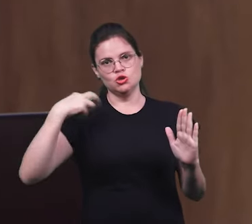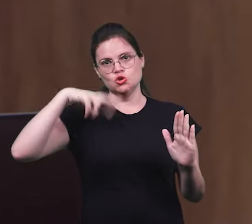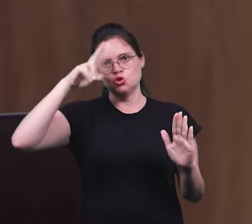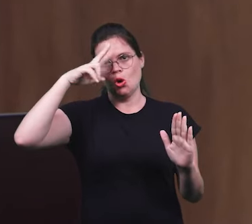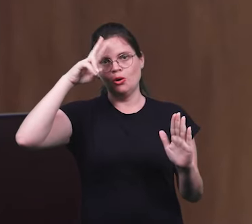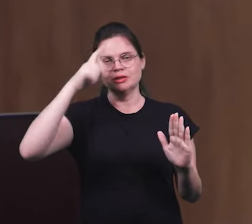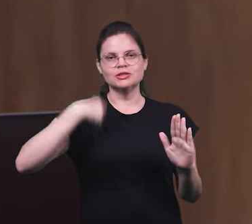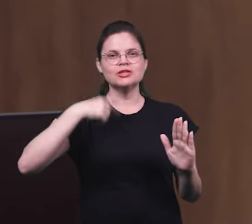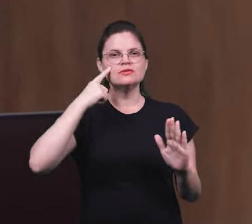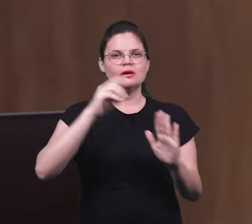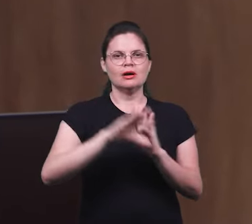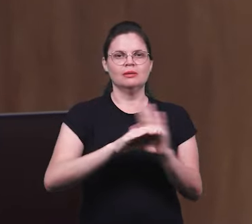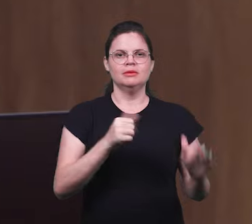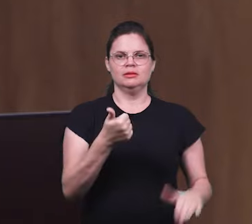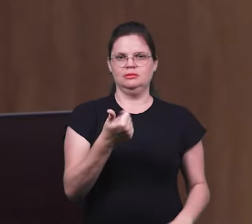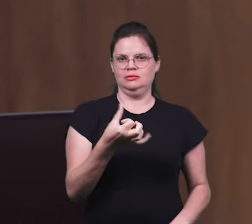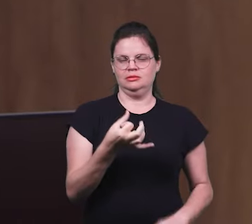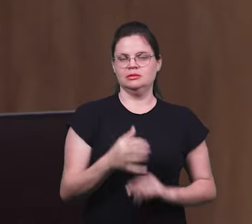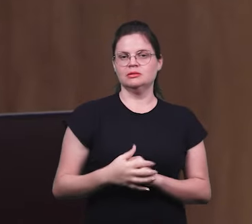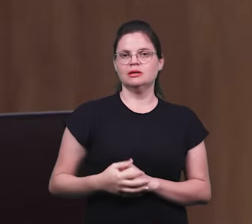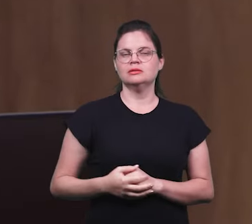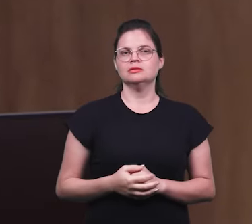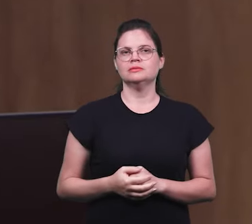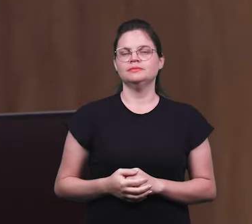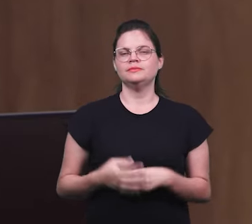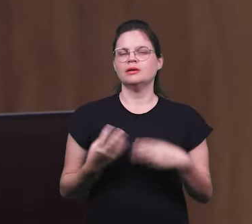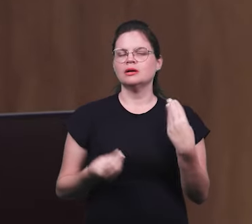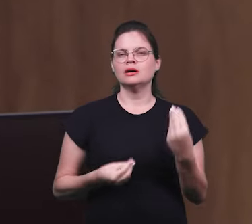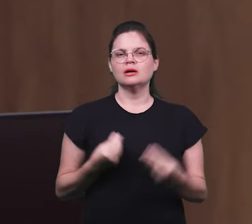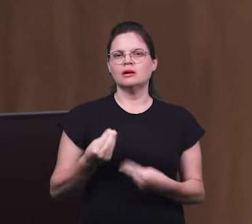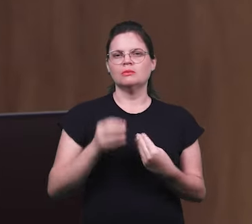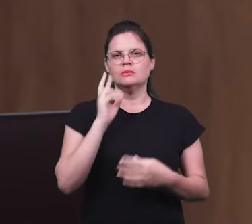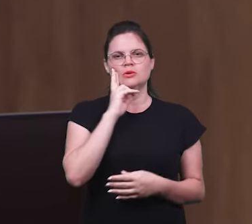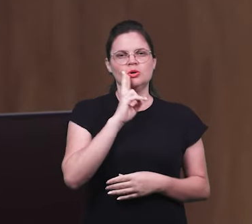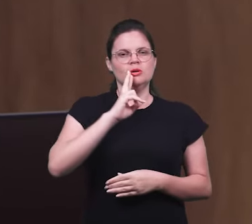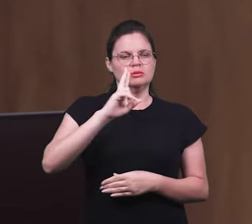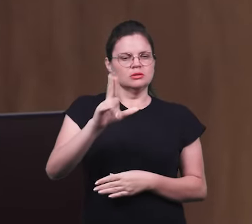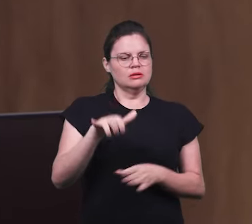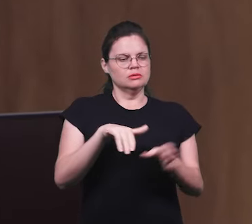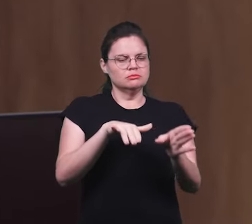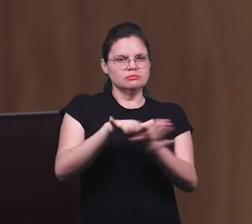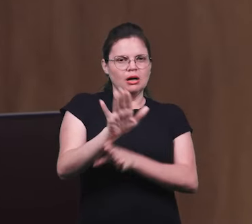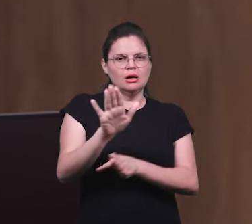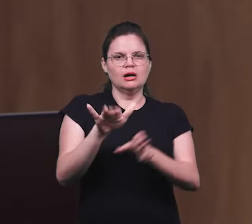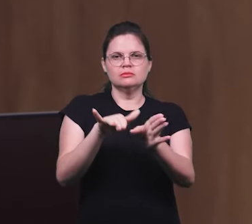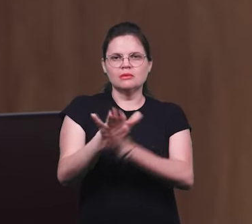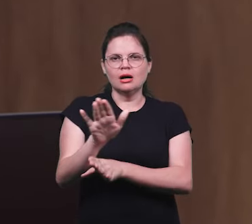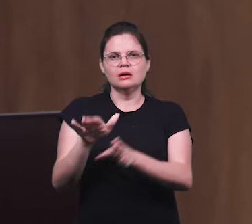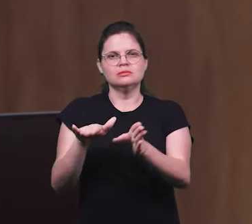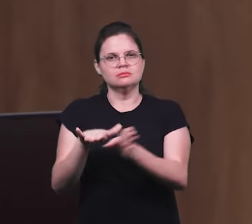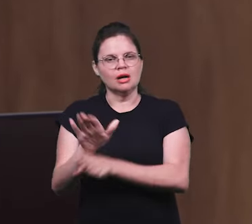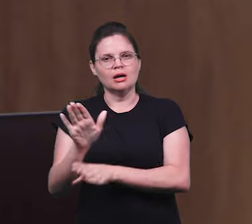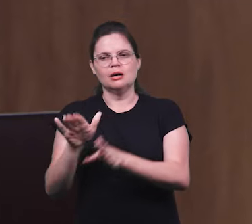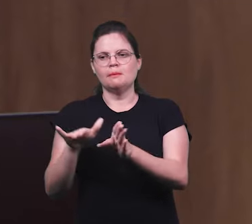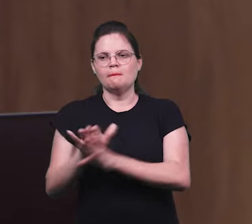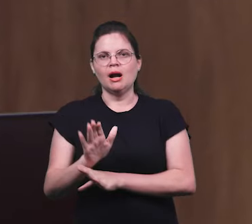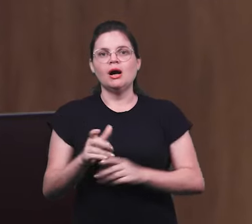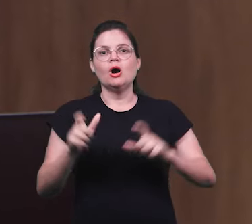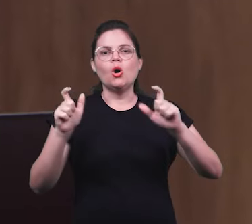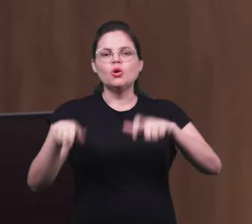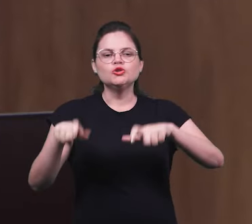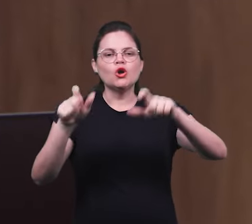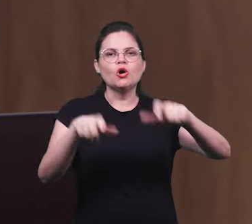aqui no capítulo 16, né? Como que o Senhor vai orientando de uma forma maravilhosa o